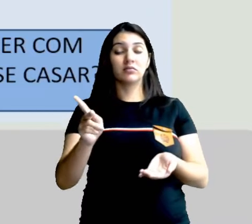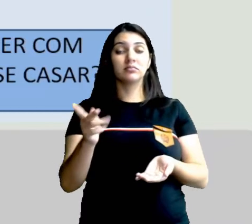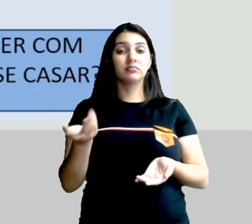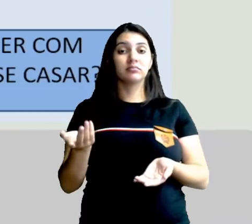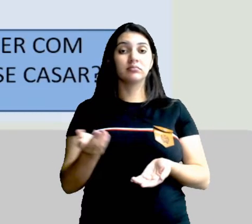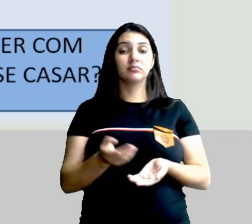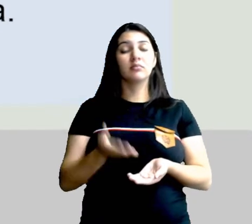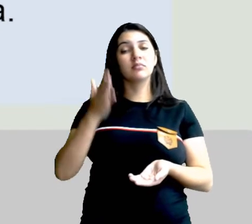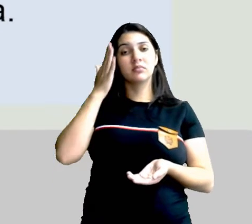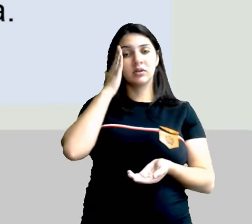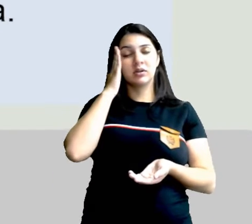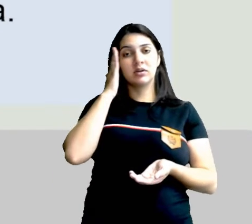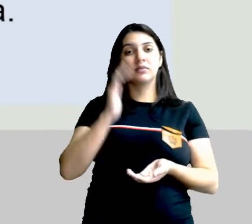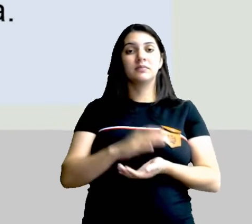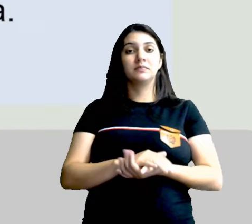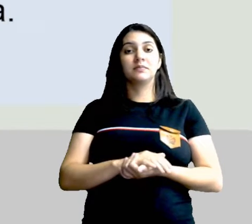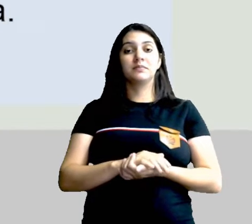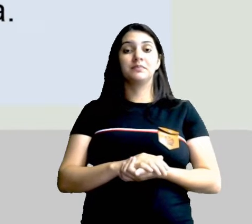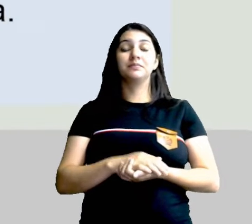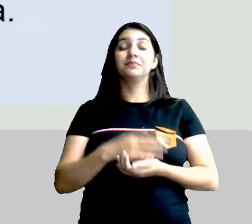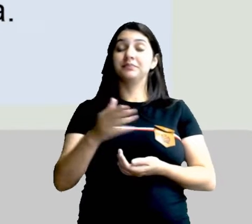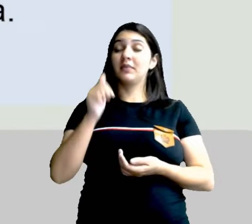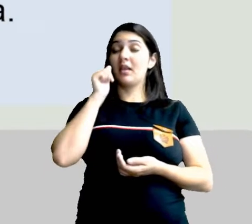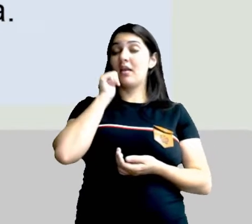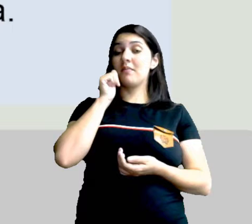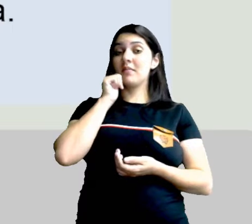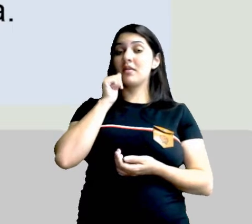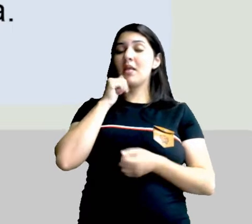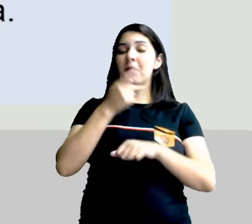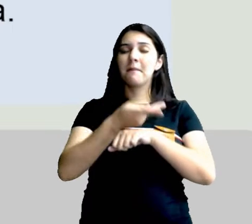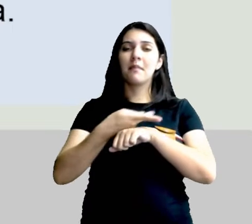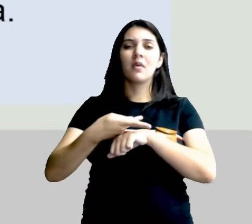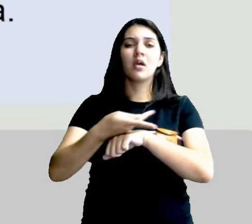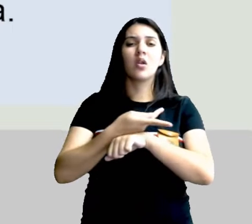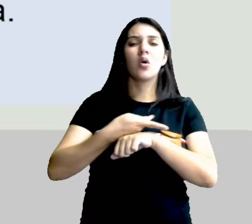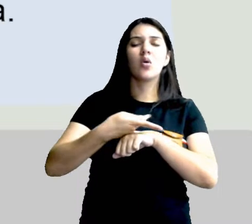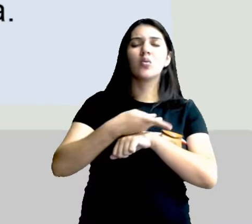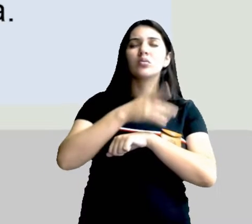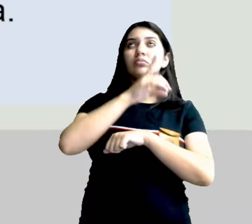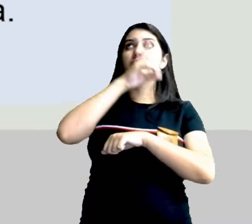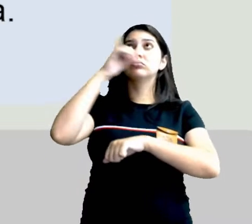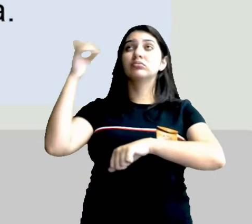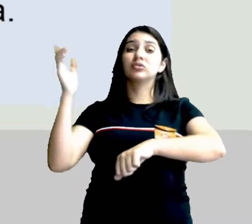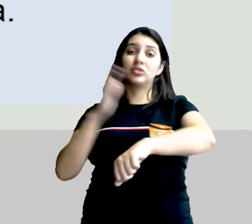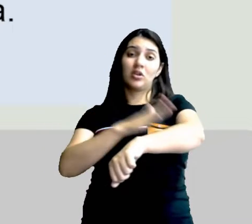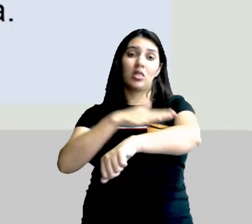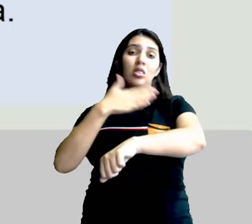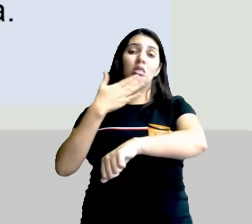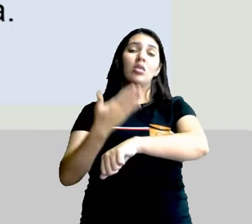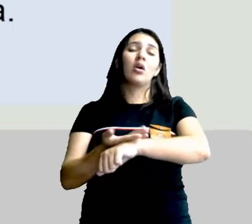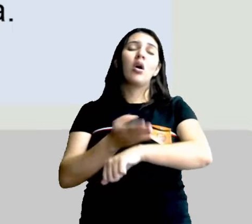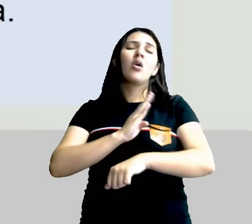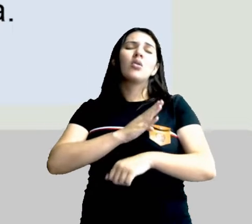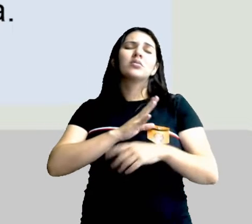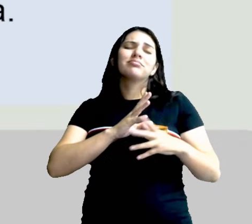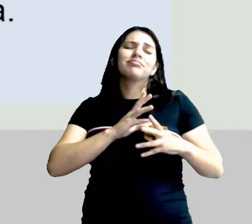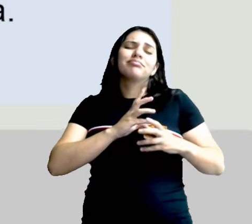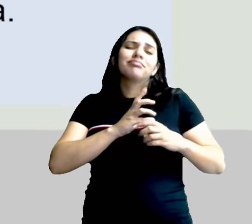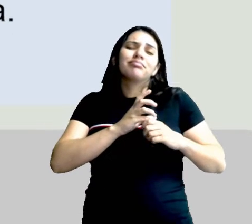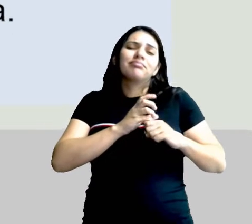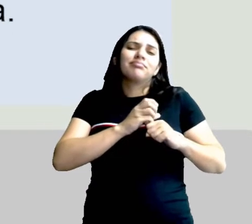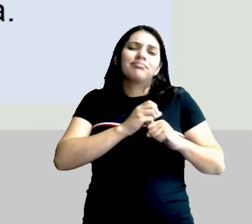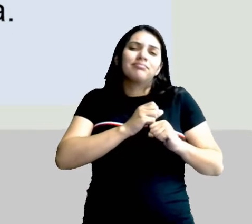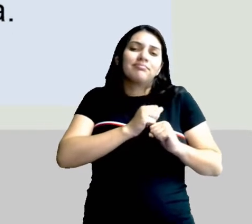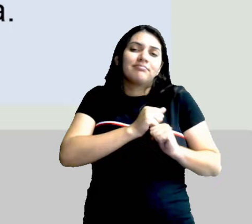gente entender? Mainá procurou durante o dia inteiro com o coração